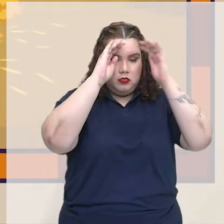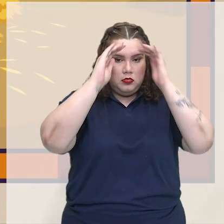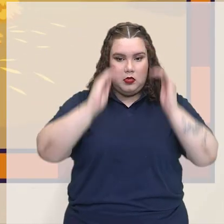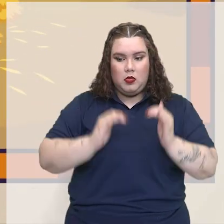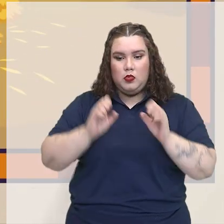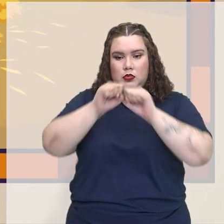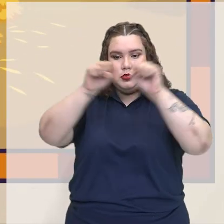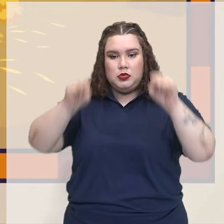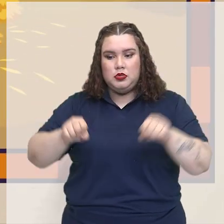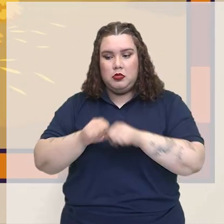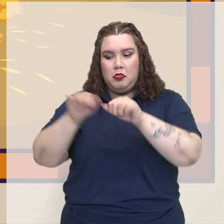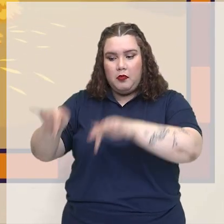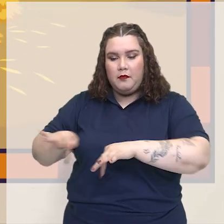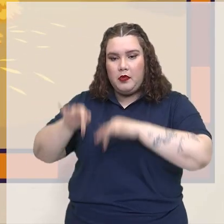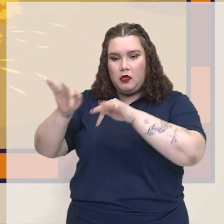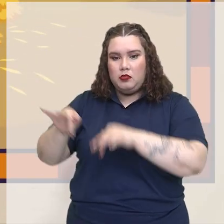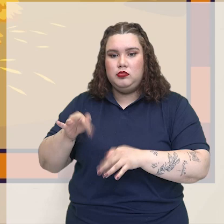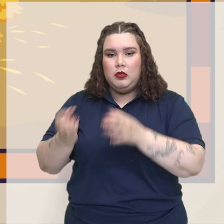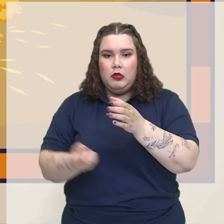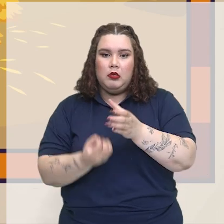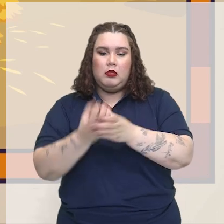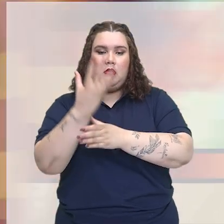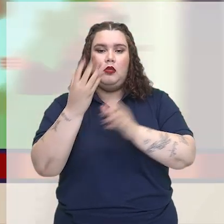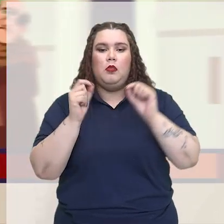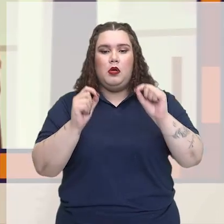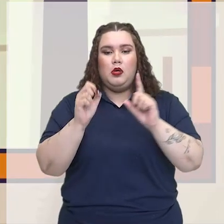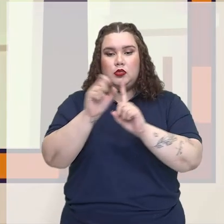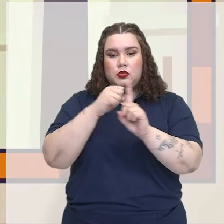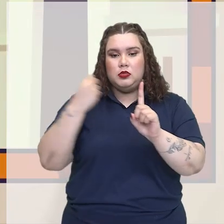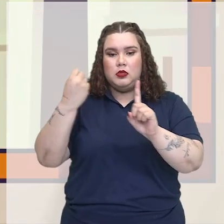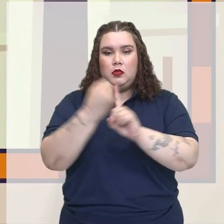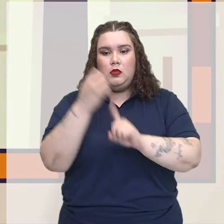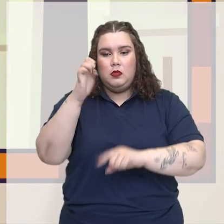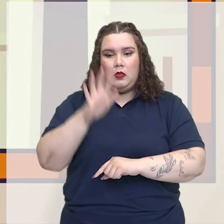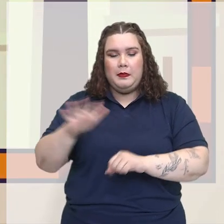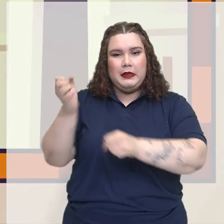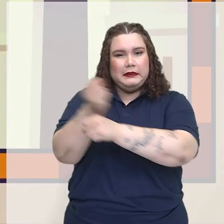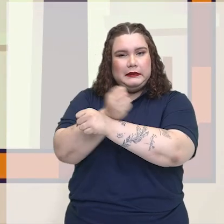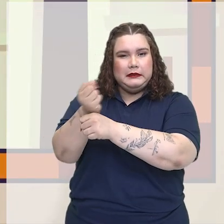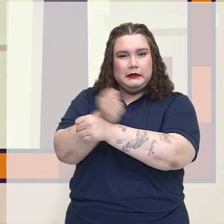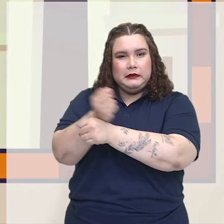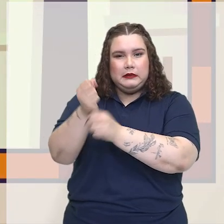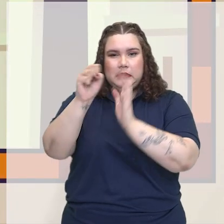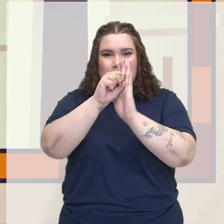sistema feudal se estabeleceu, moldando a sociedade europeia por séculos.